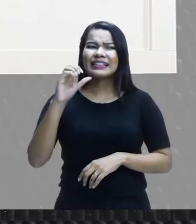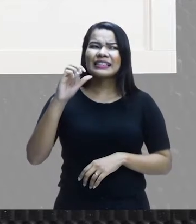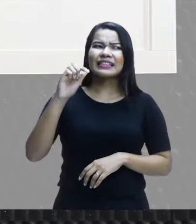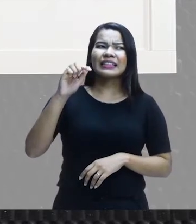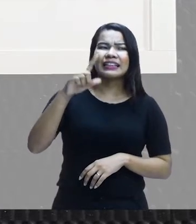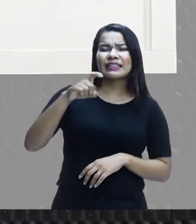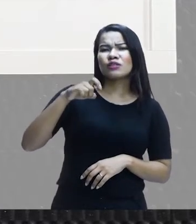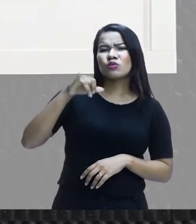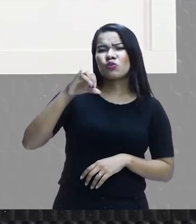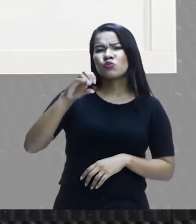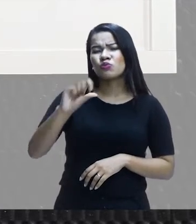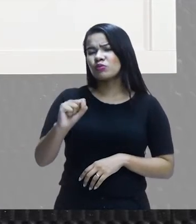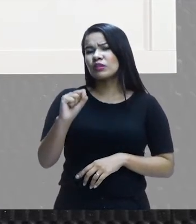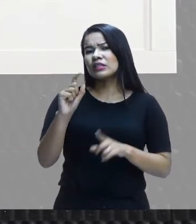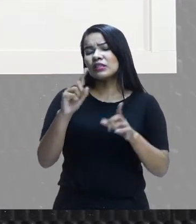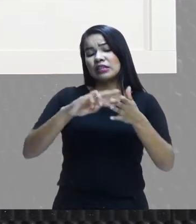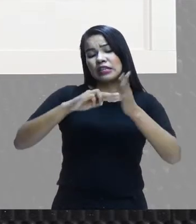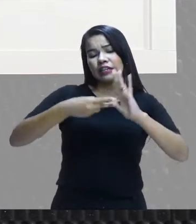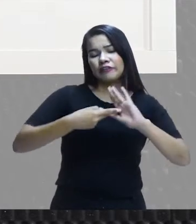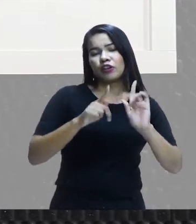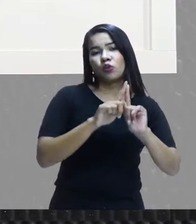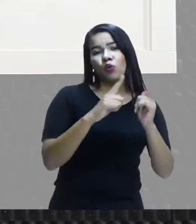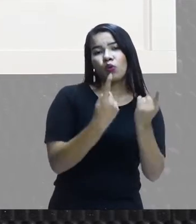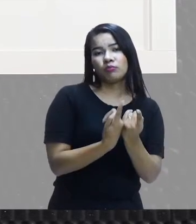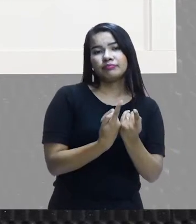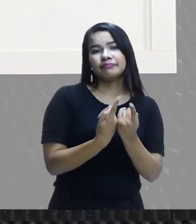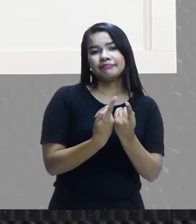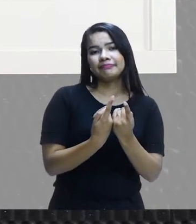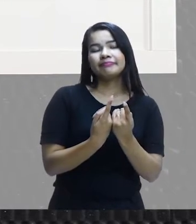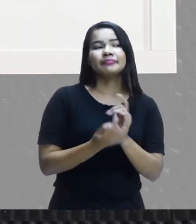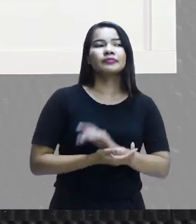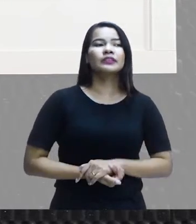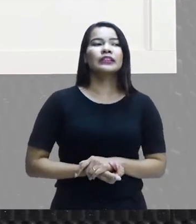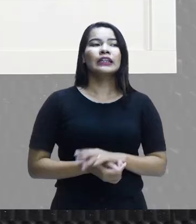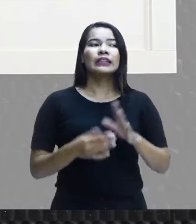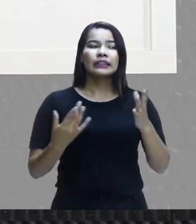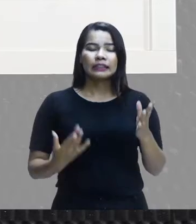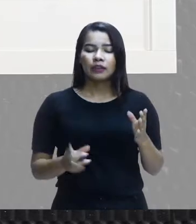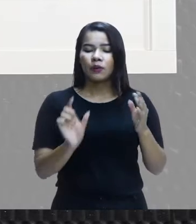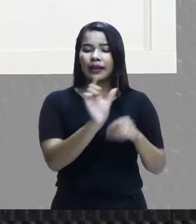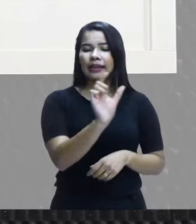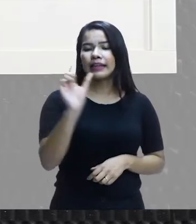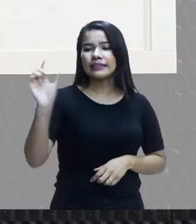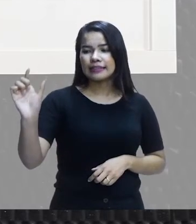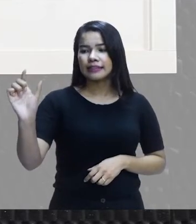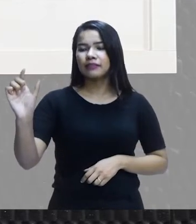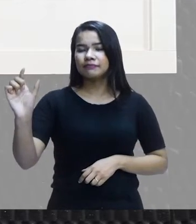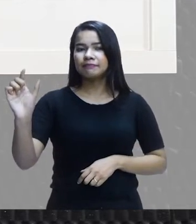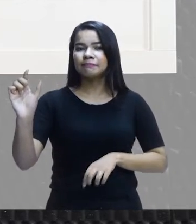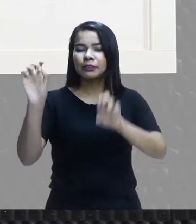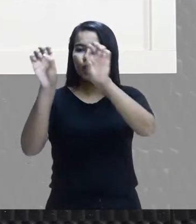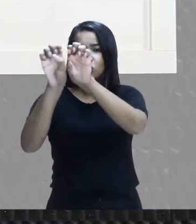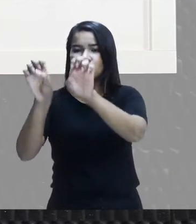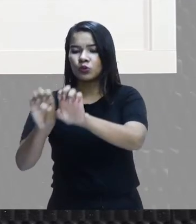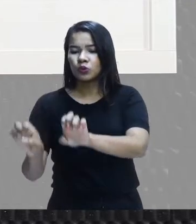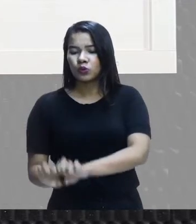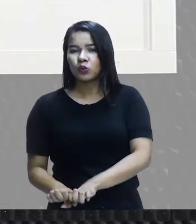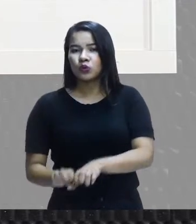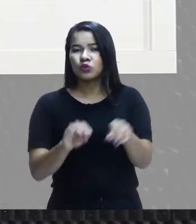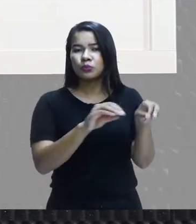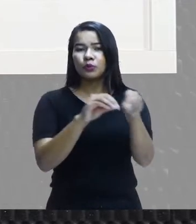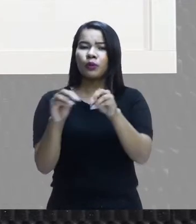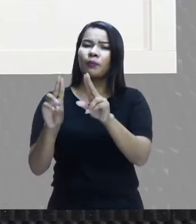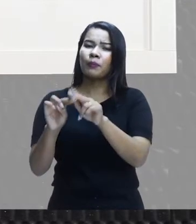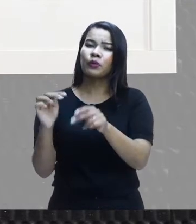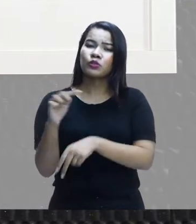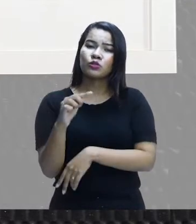significa grupo, ou seja, os protozoários, eles são classificados de acordo com a sua estrutura de locomoção. É por isso